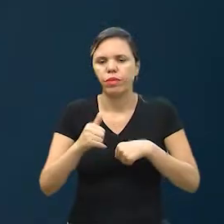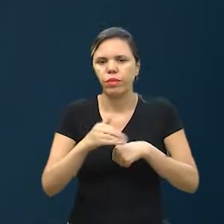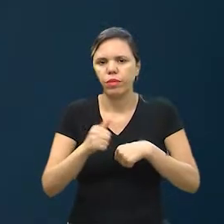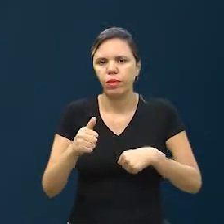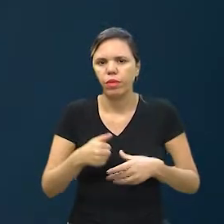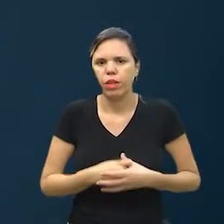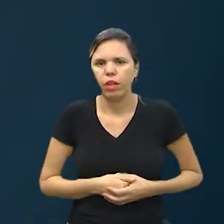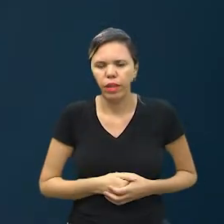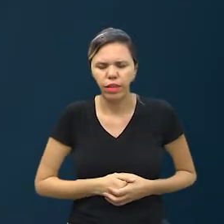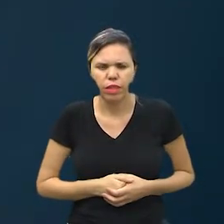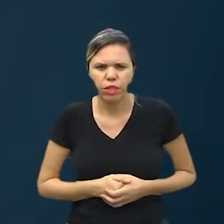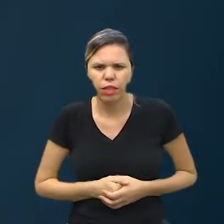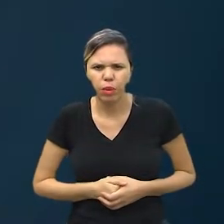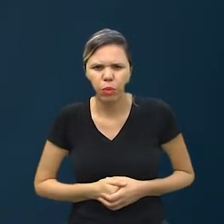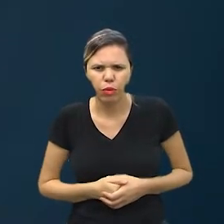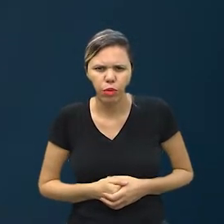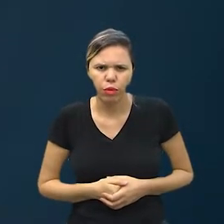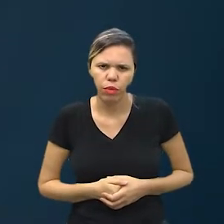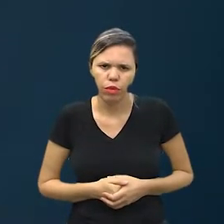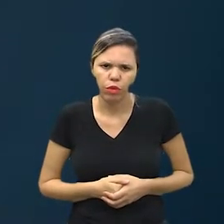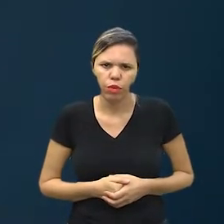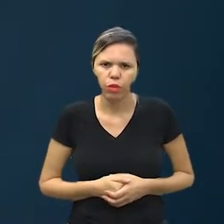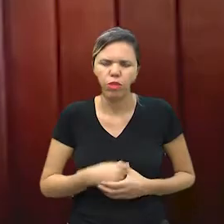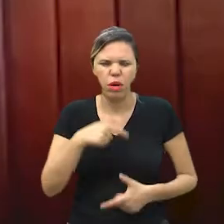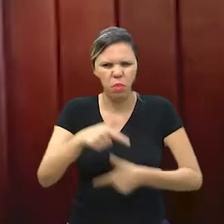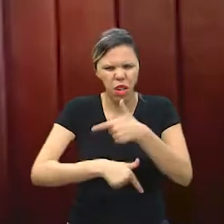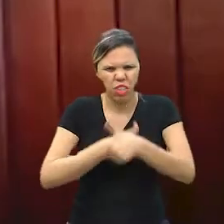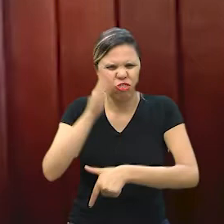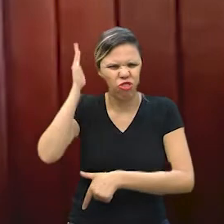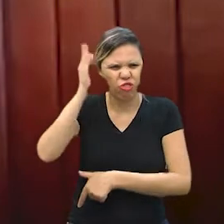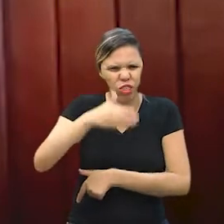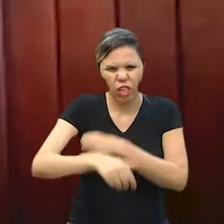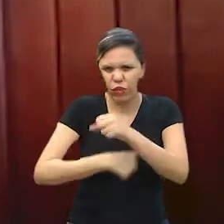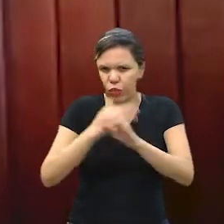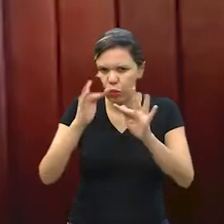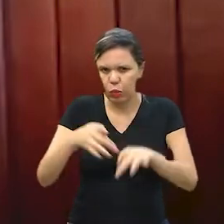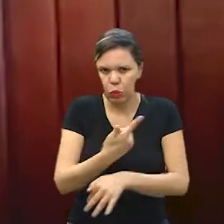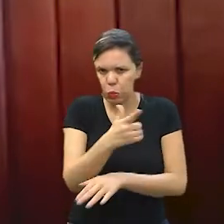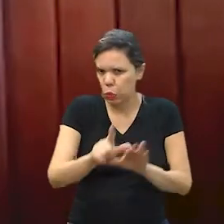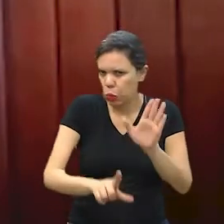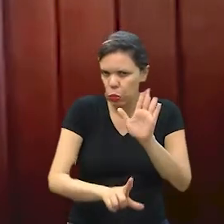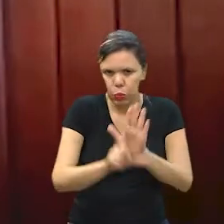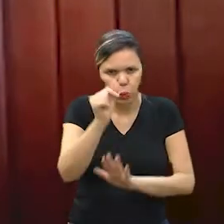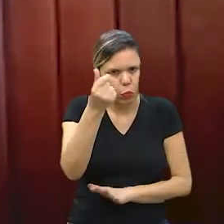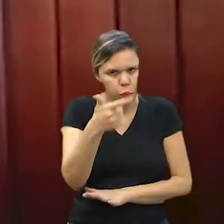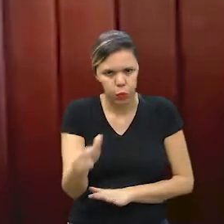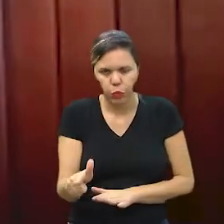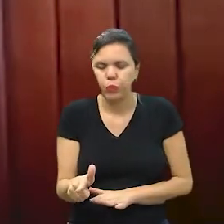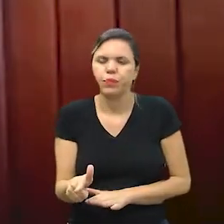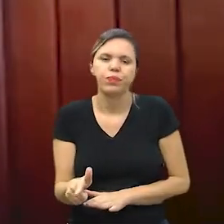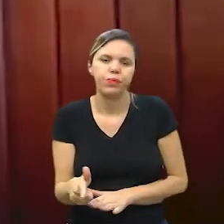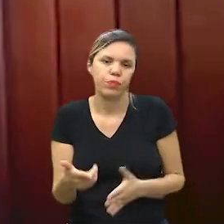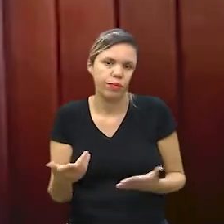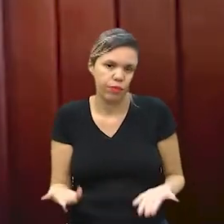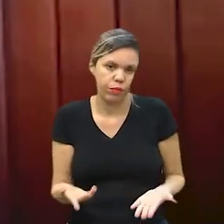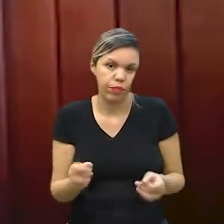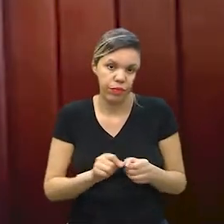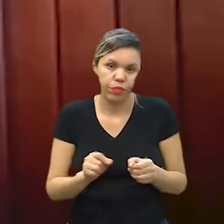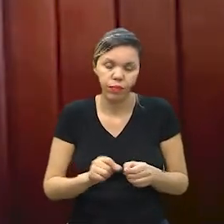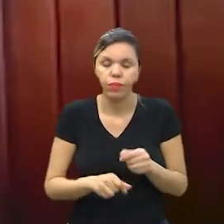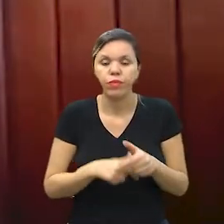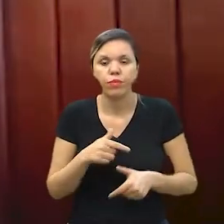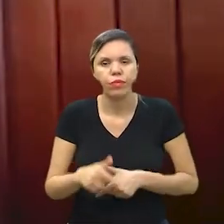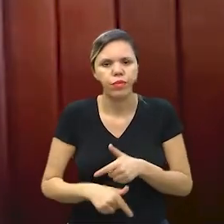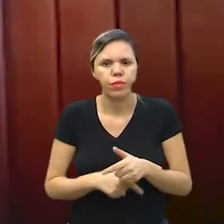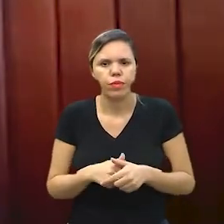carinho, muito amor, a produção, trabalhando sol a sol, e chegava no final do ano, não tinha resultado financeiro. A gente pensava, se a gente está fazendo